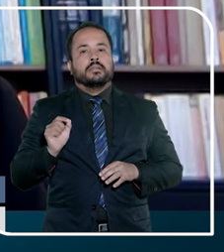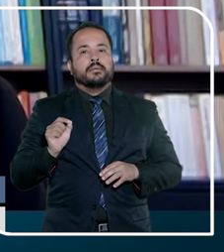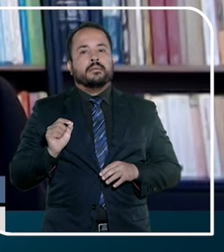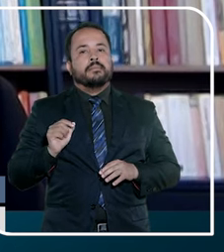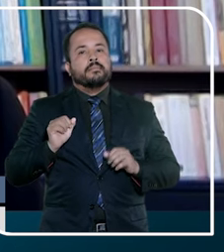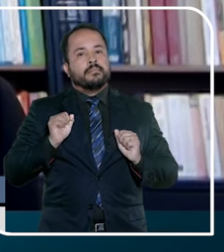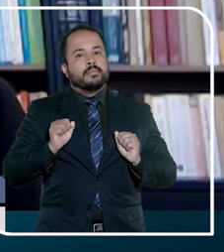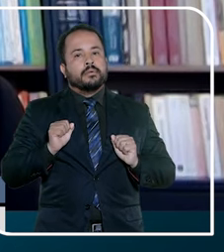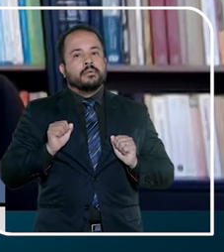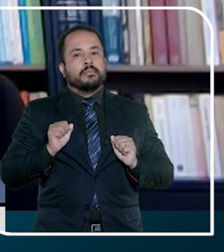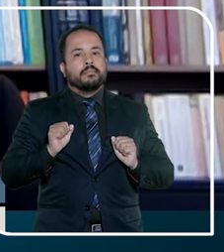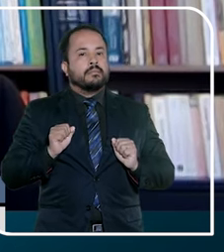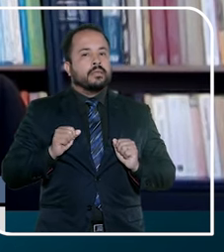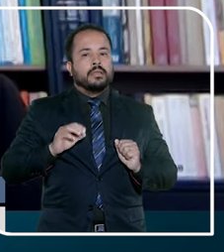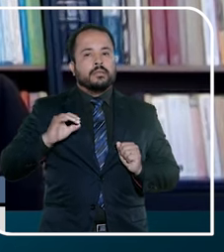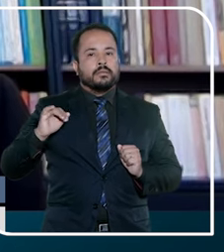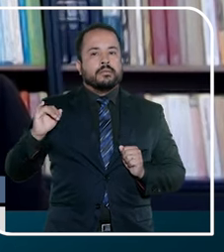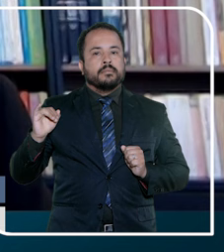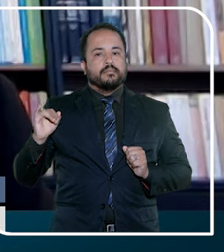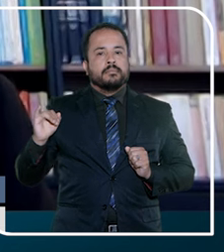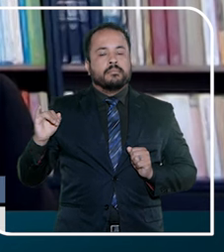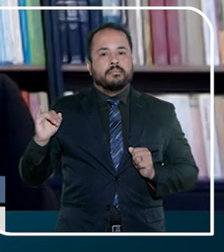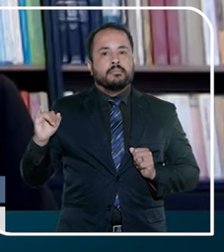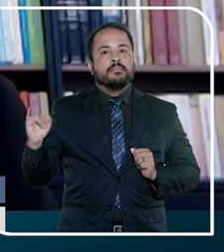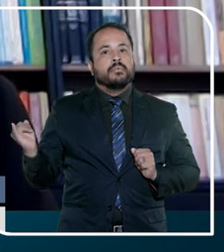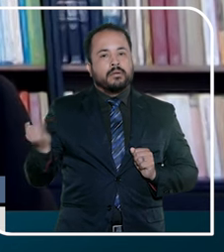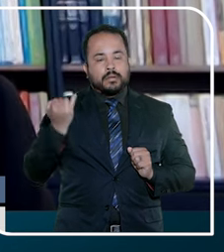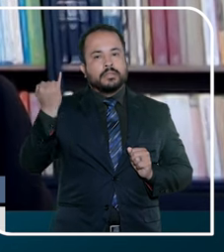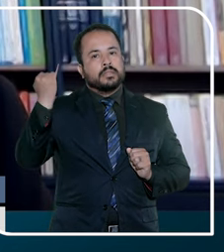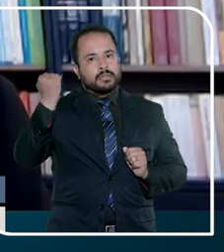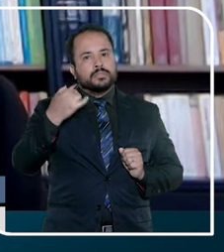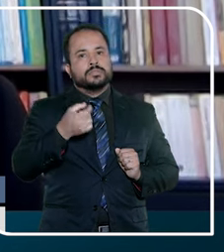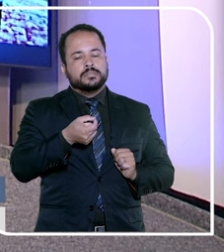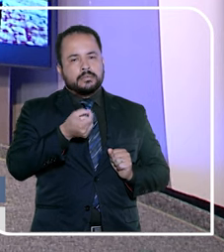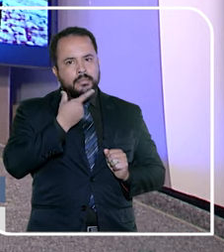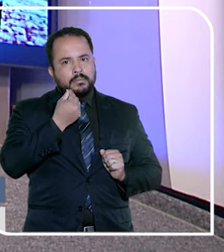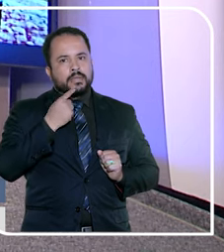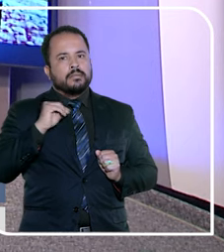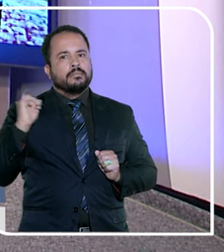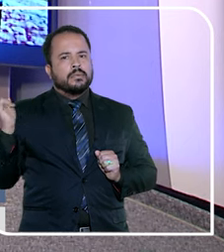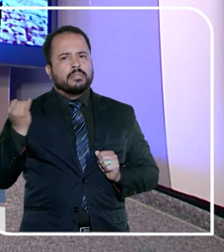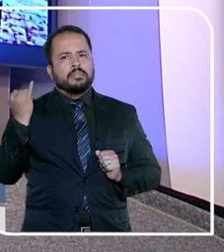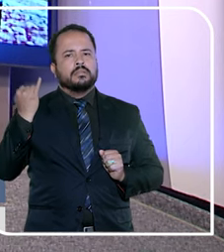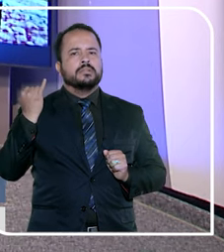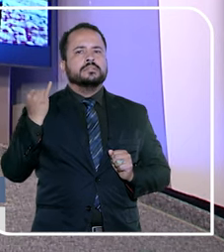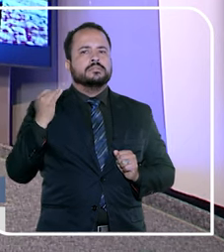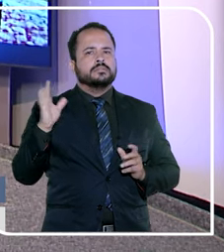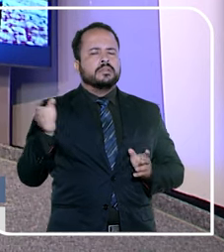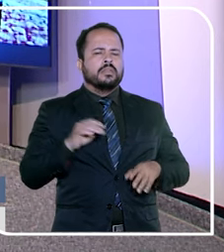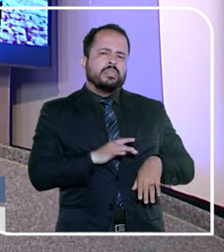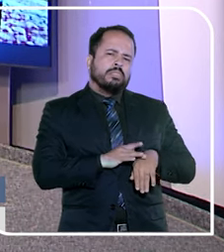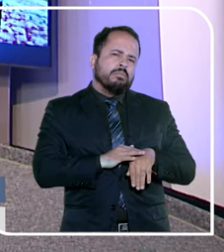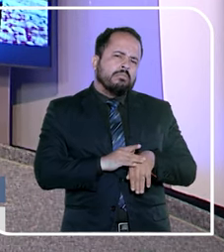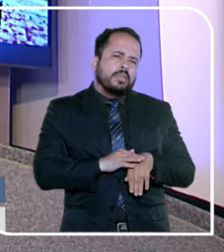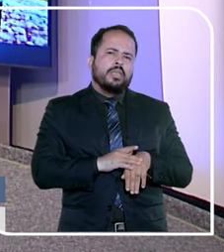penalmente irrelevante e um outro medicamento que não seja de uma doença tão grave ou que eh o sujeito